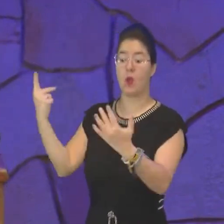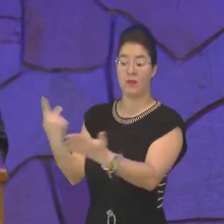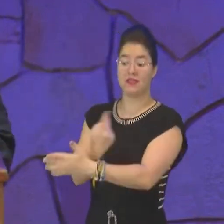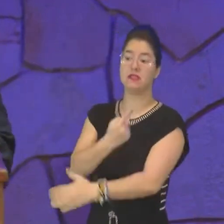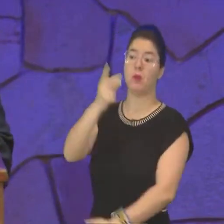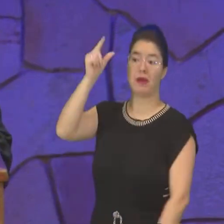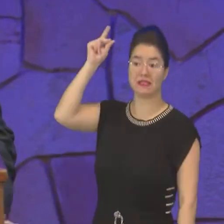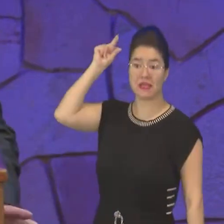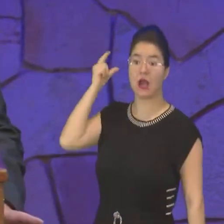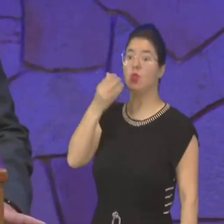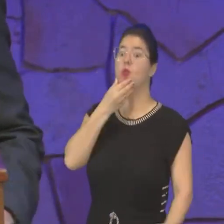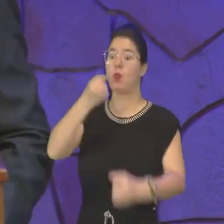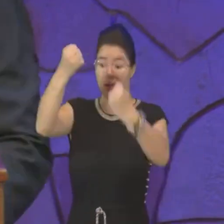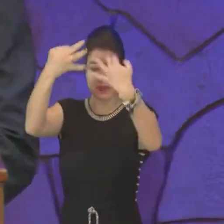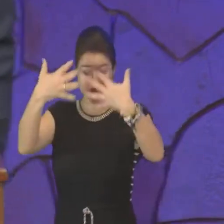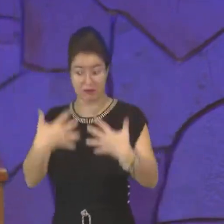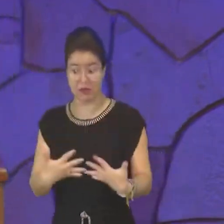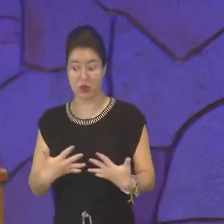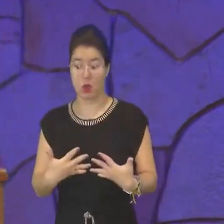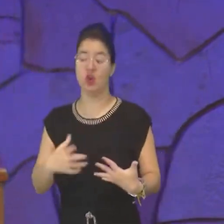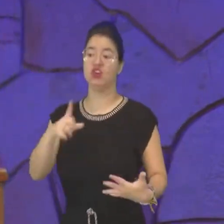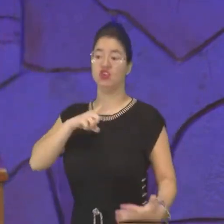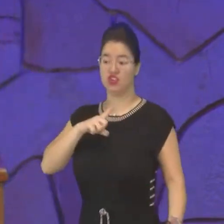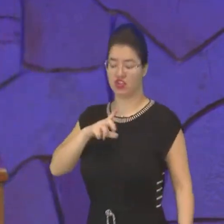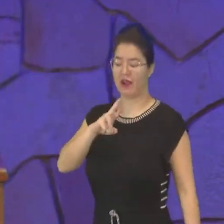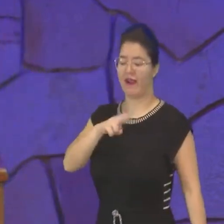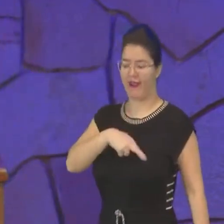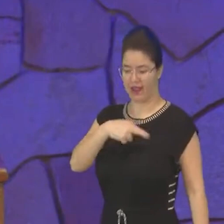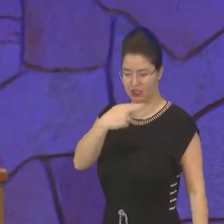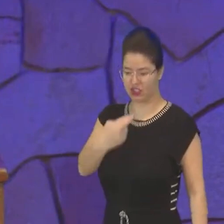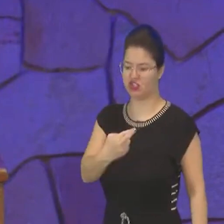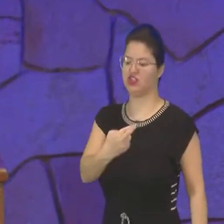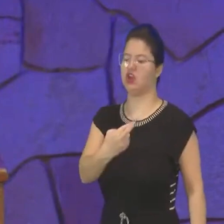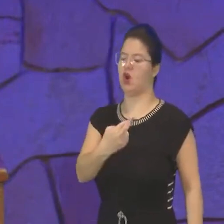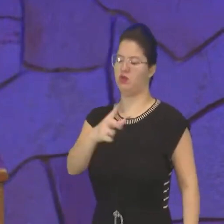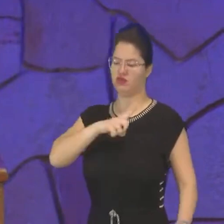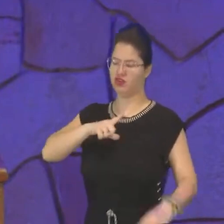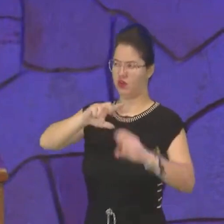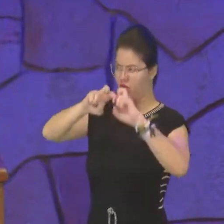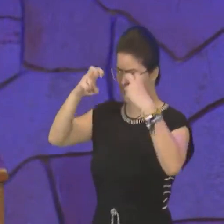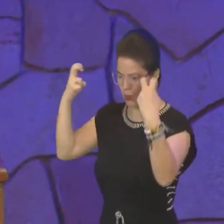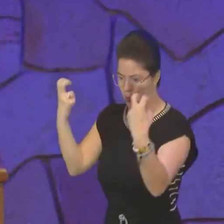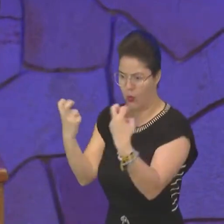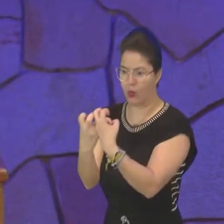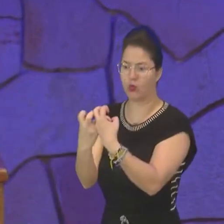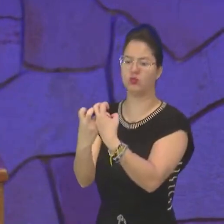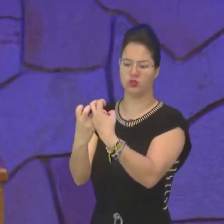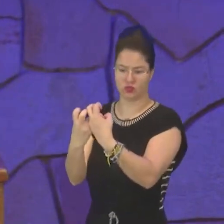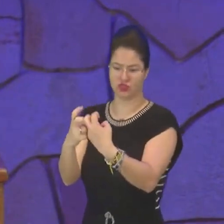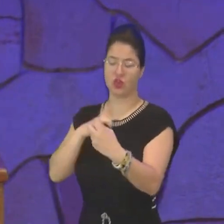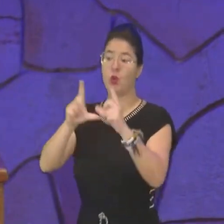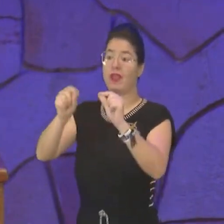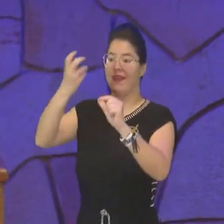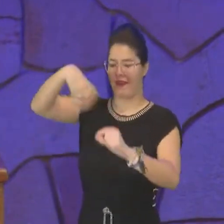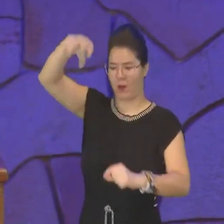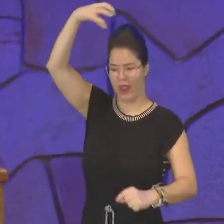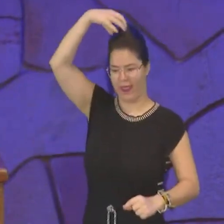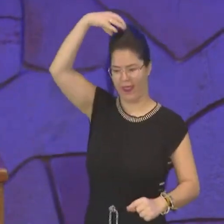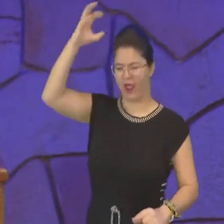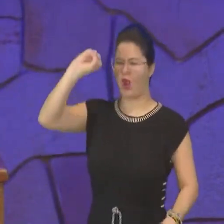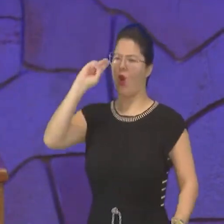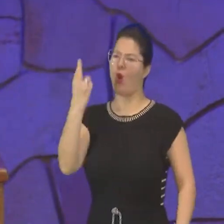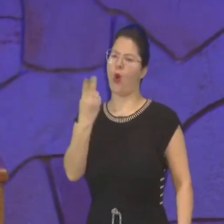Corinto. Havia a religião com o seu culto, em que inclusive o rei ou o